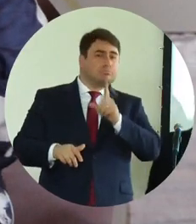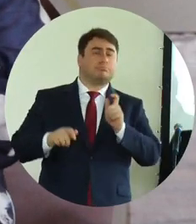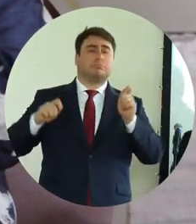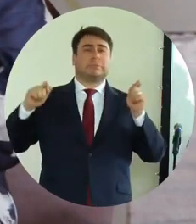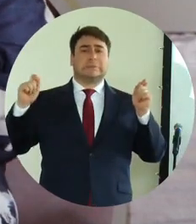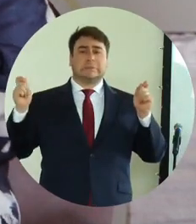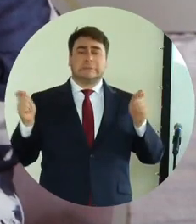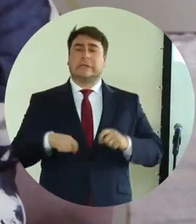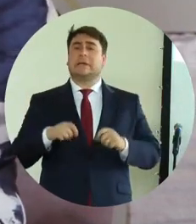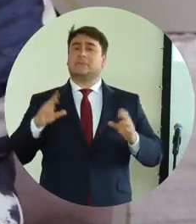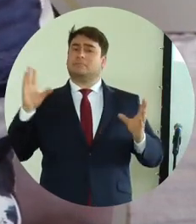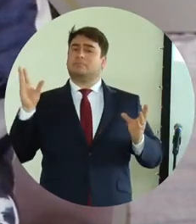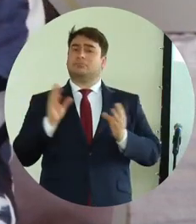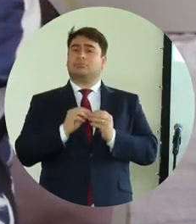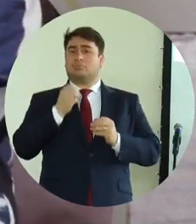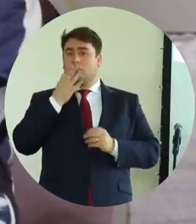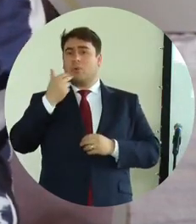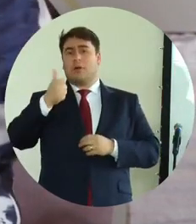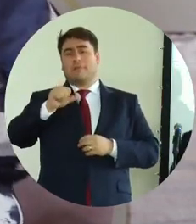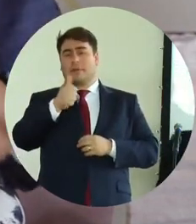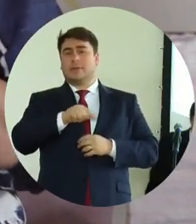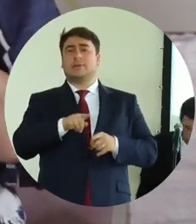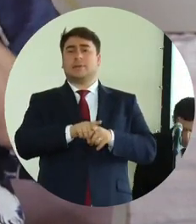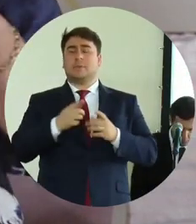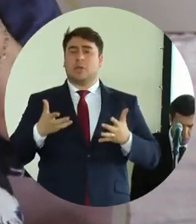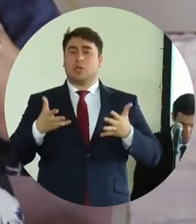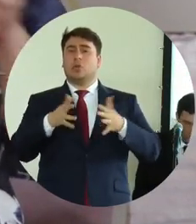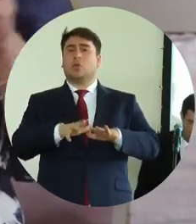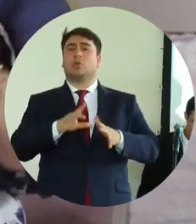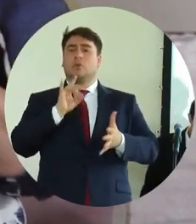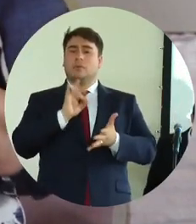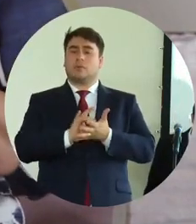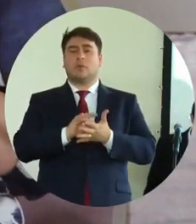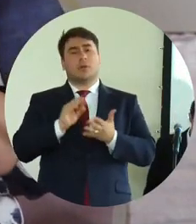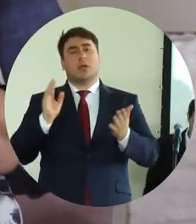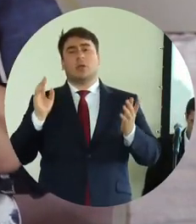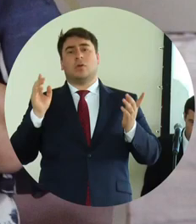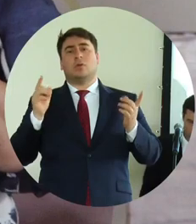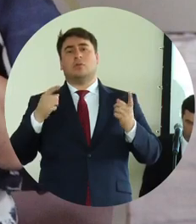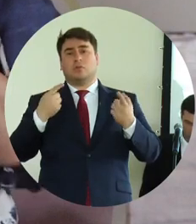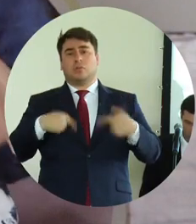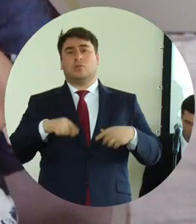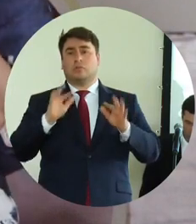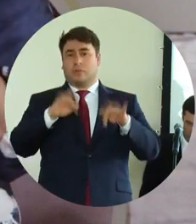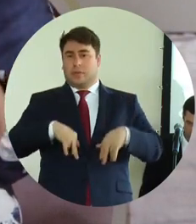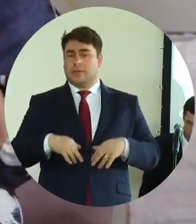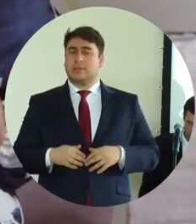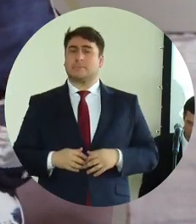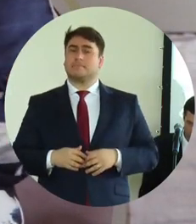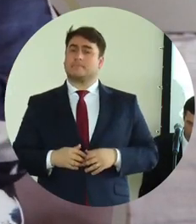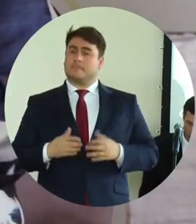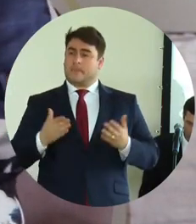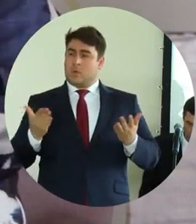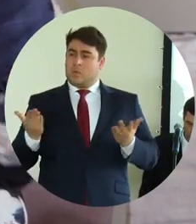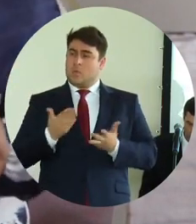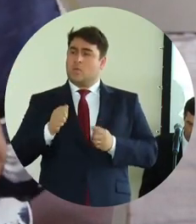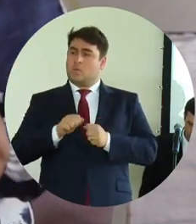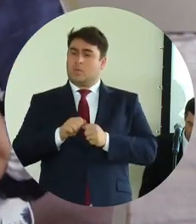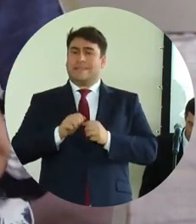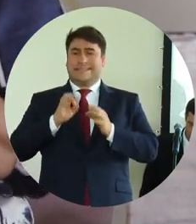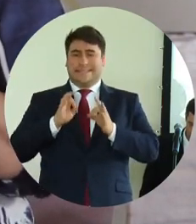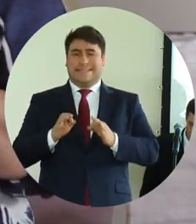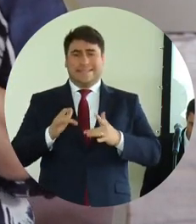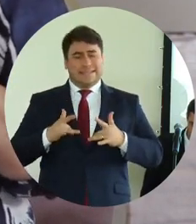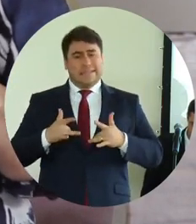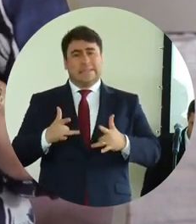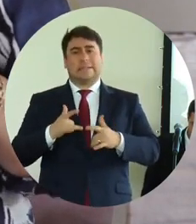possa concluir uma boa avaliação e incluí-los entre os finalistas. Vamos fazer isso de uma maneira muito